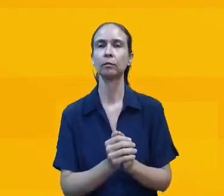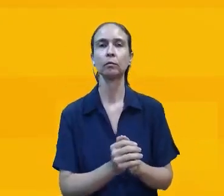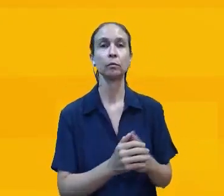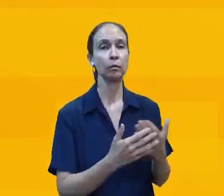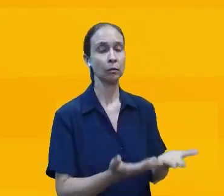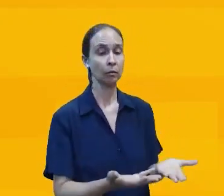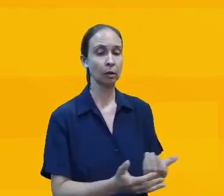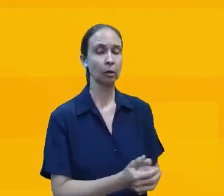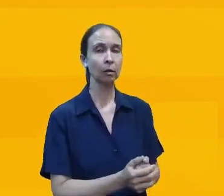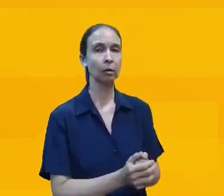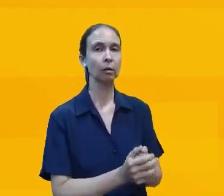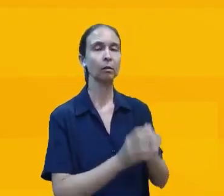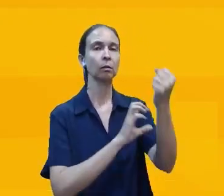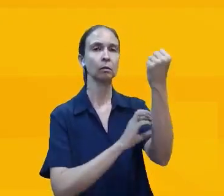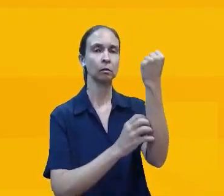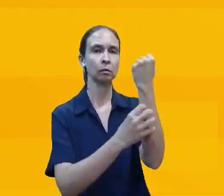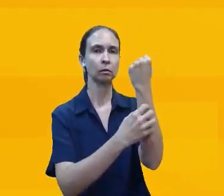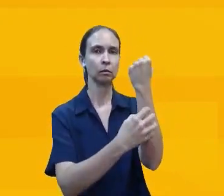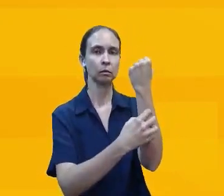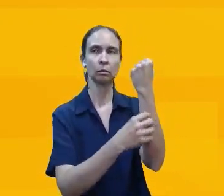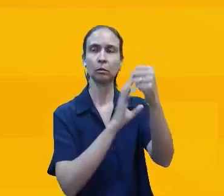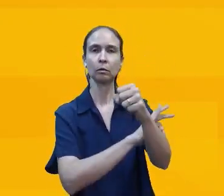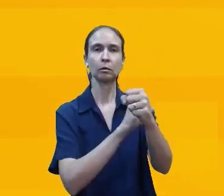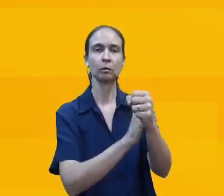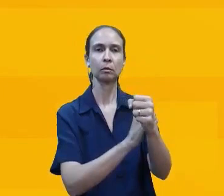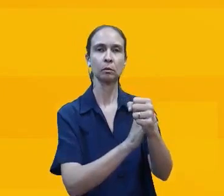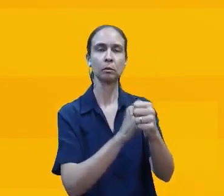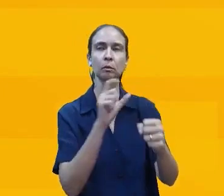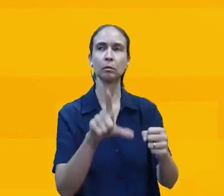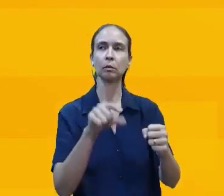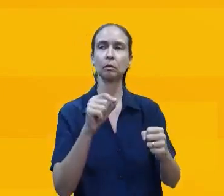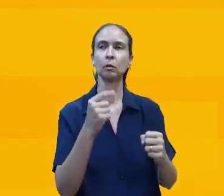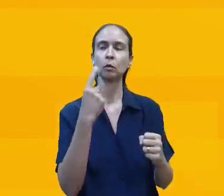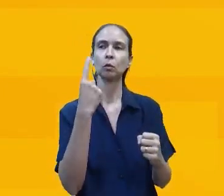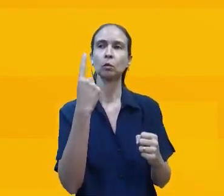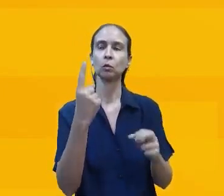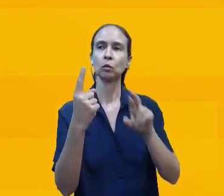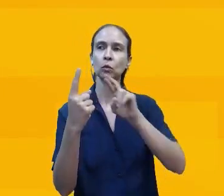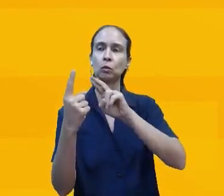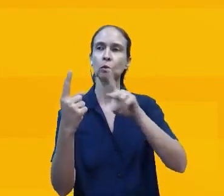citasse um item que seria o diferencial.